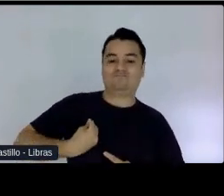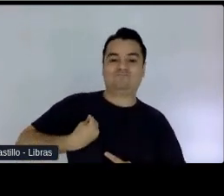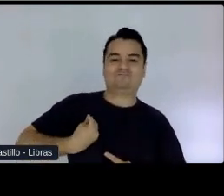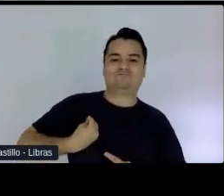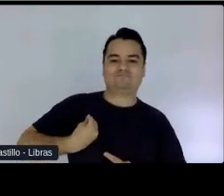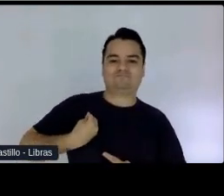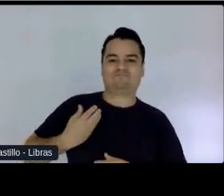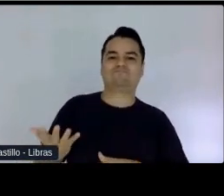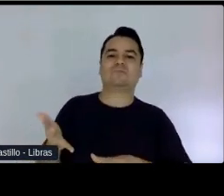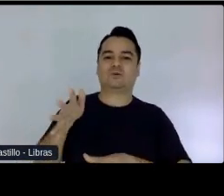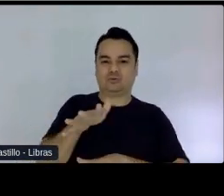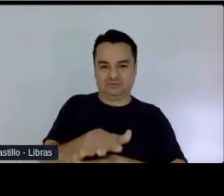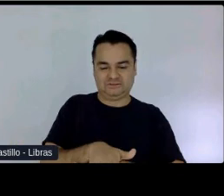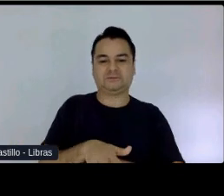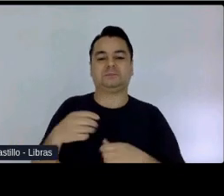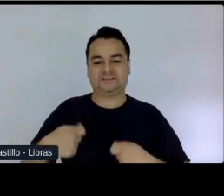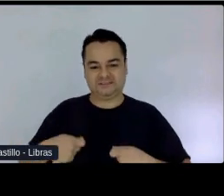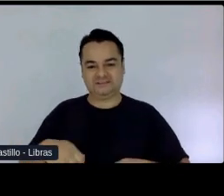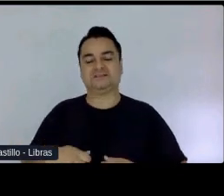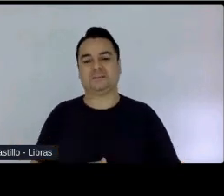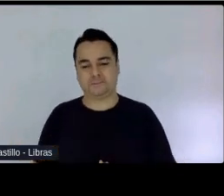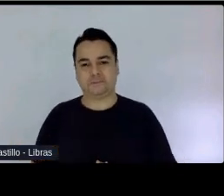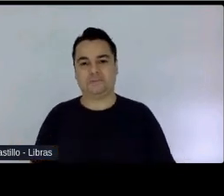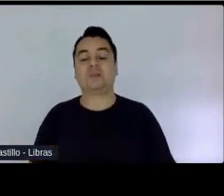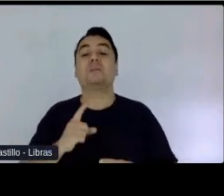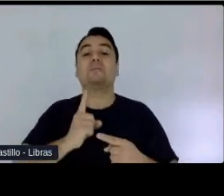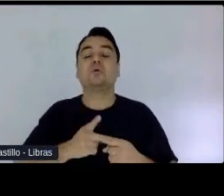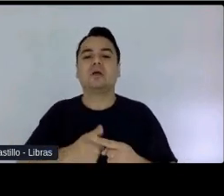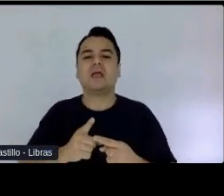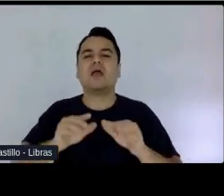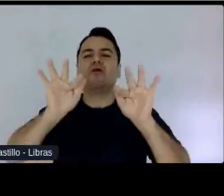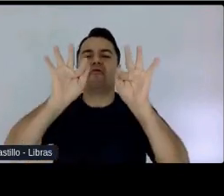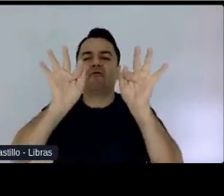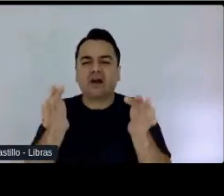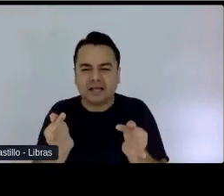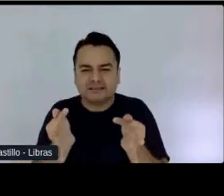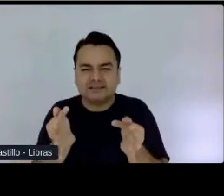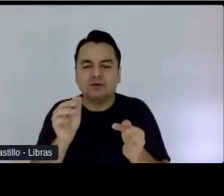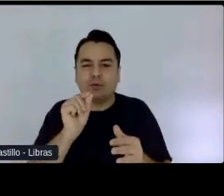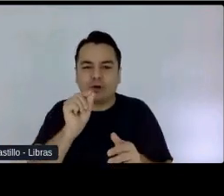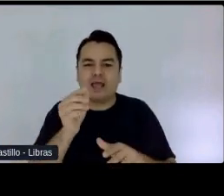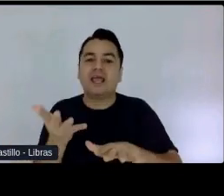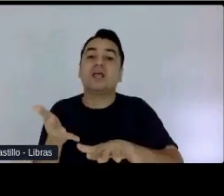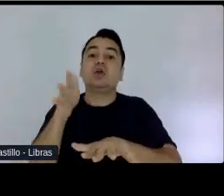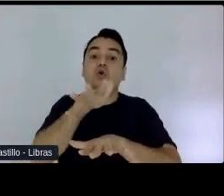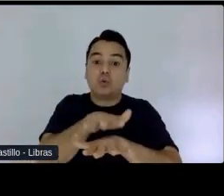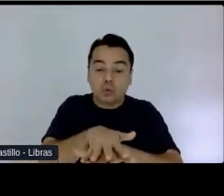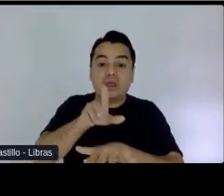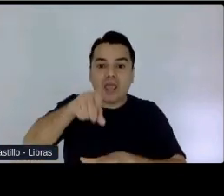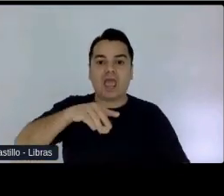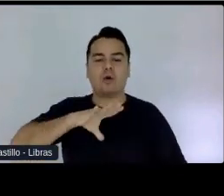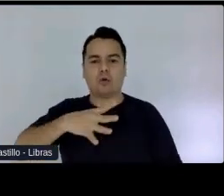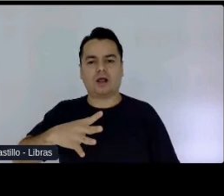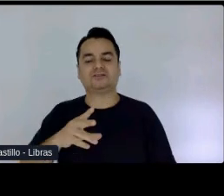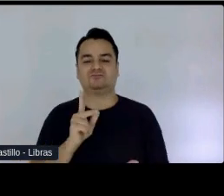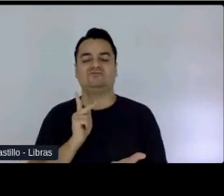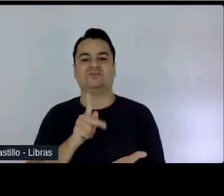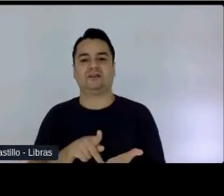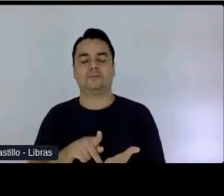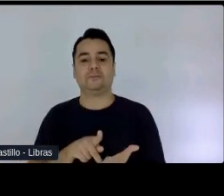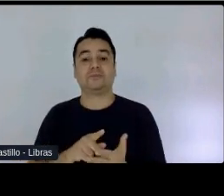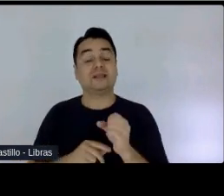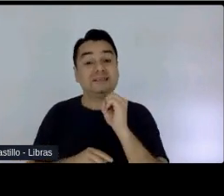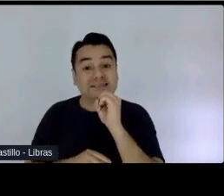inclusiva, porque essa frase aí, incluir é um ato de coragem, é verdade. Se hoje você